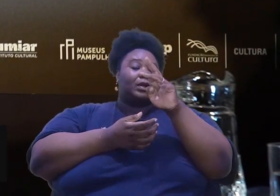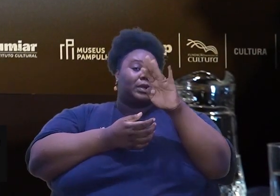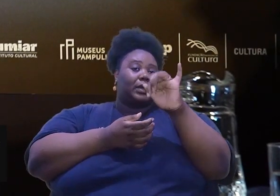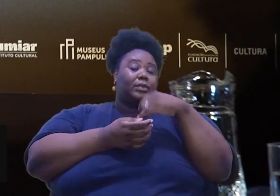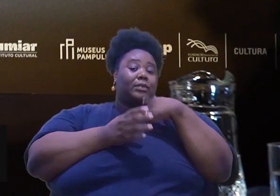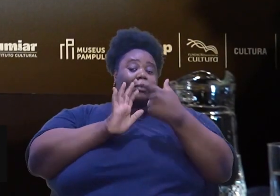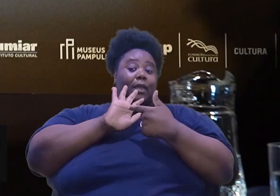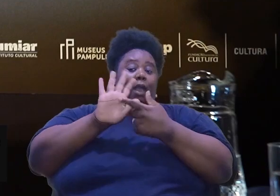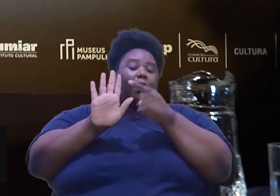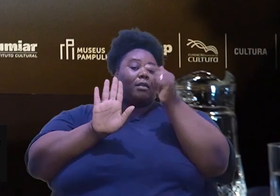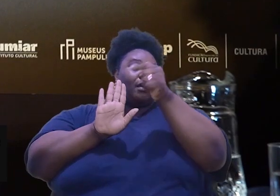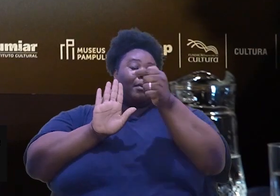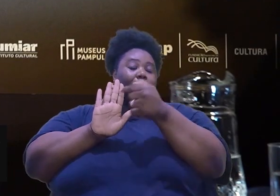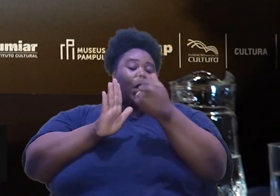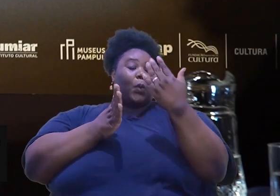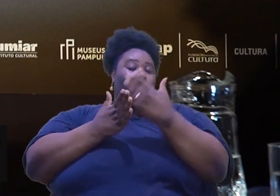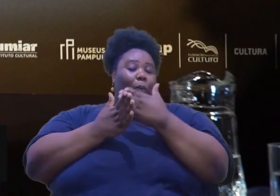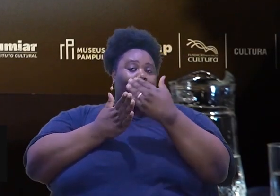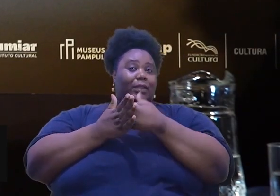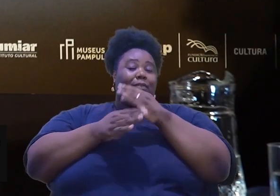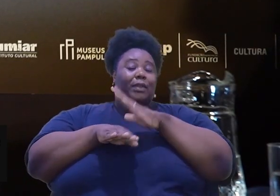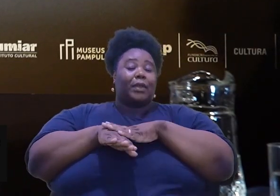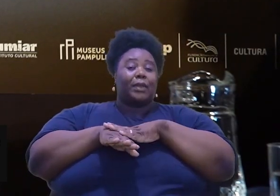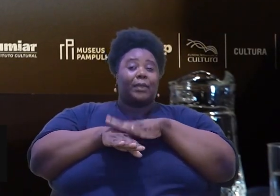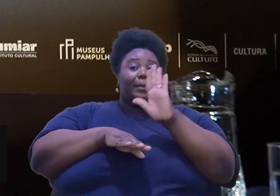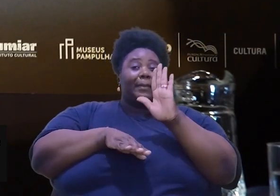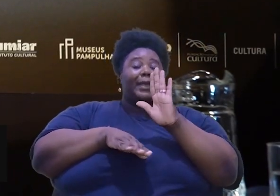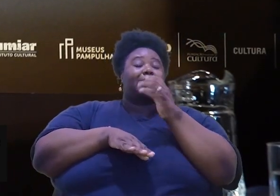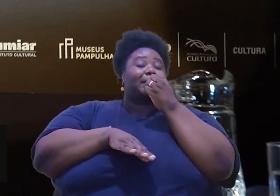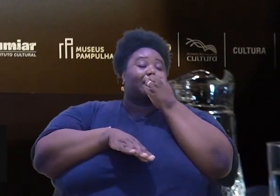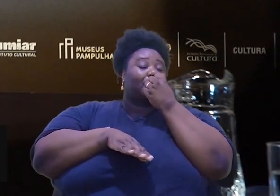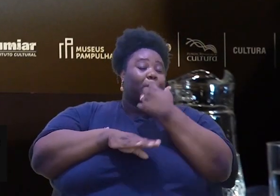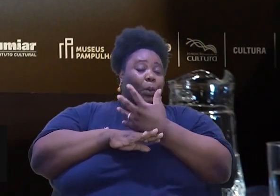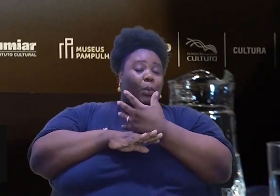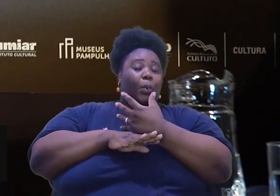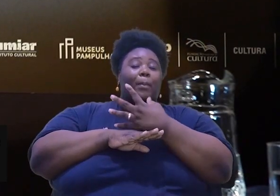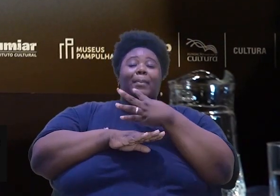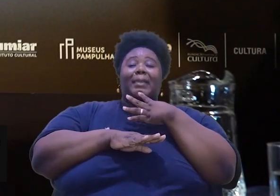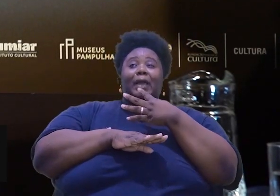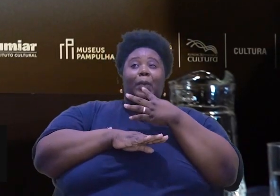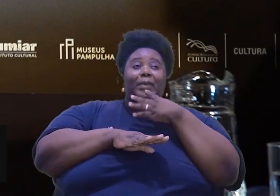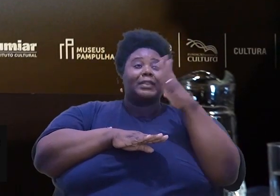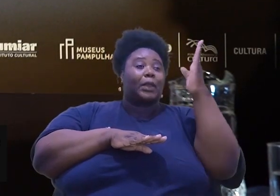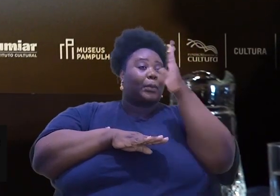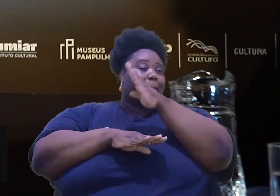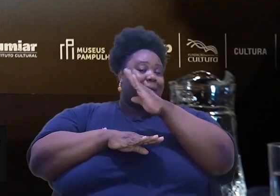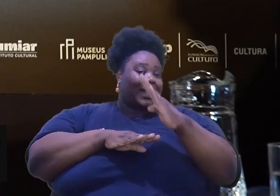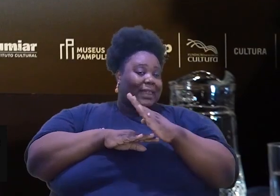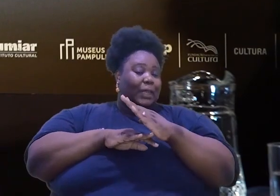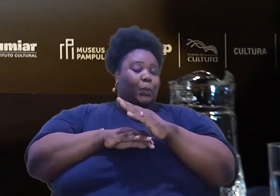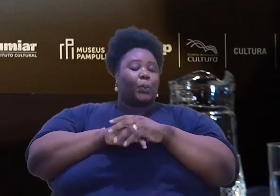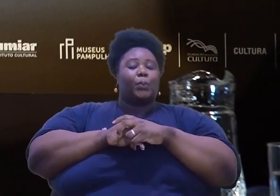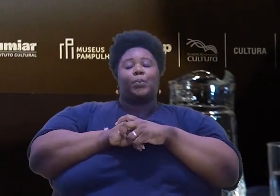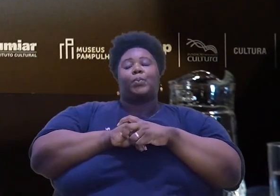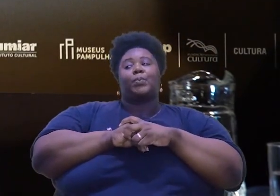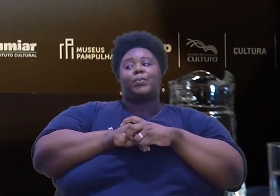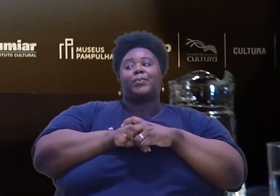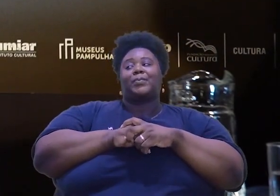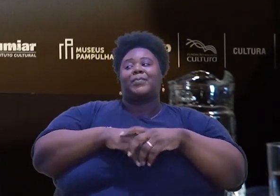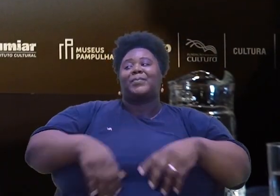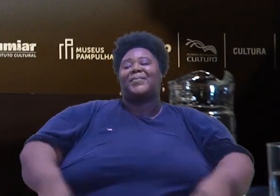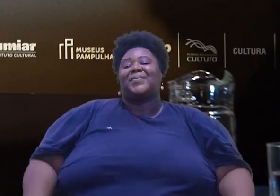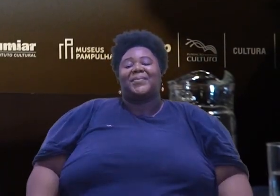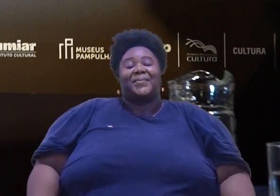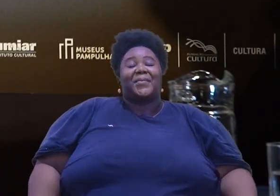é apontado como o livro mais eficiente para se conhecer o Brasil. Ô, glória!